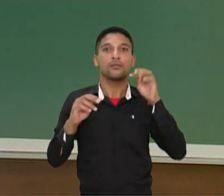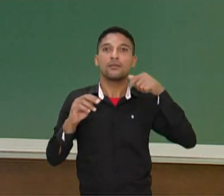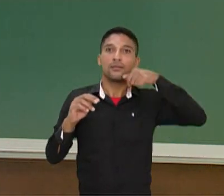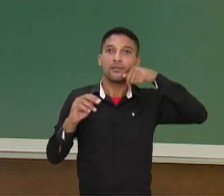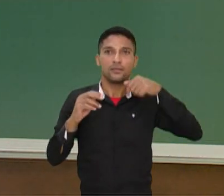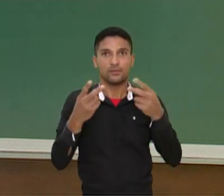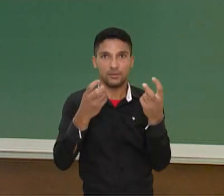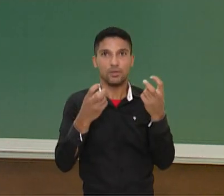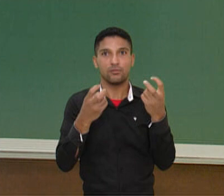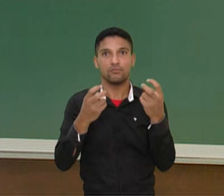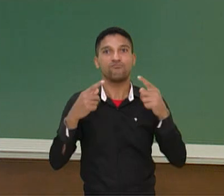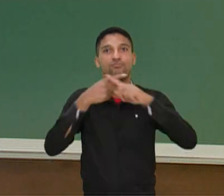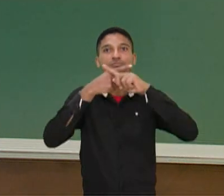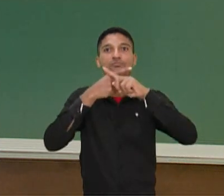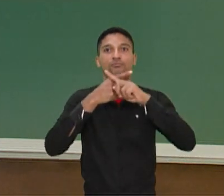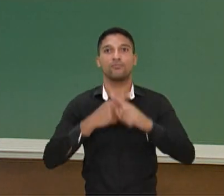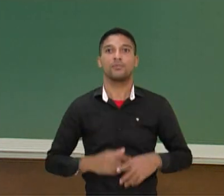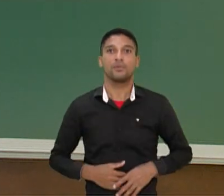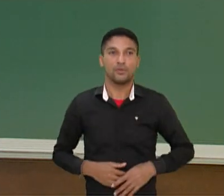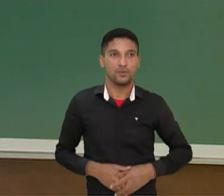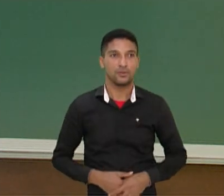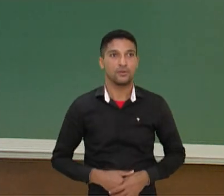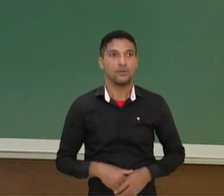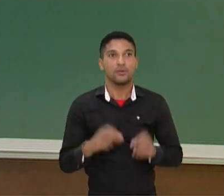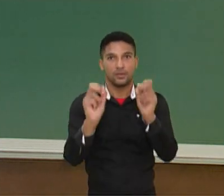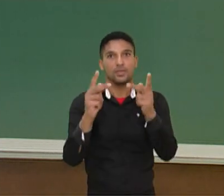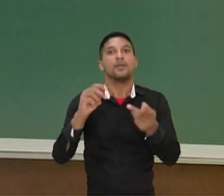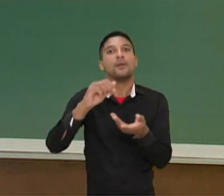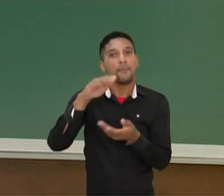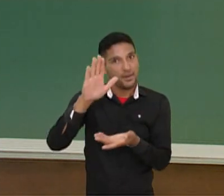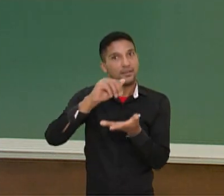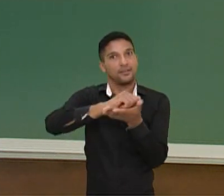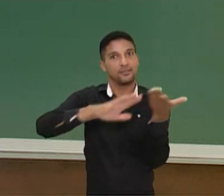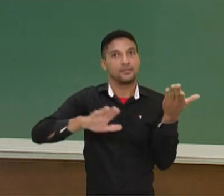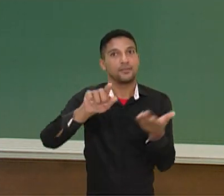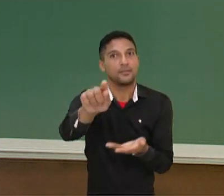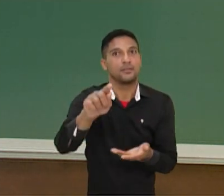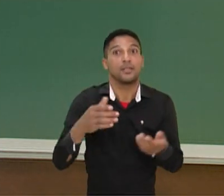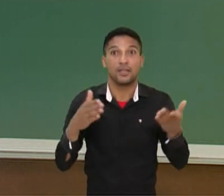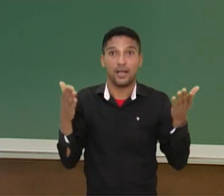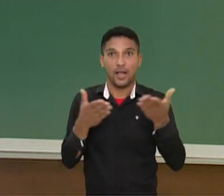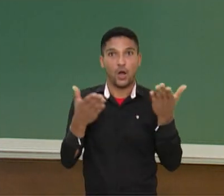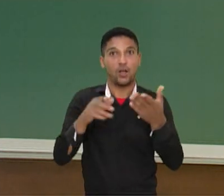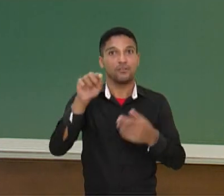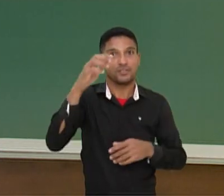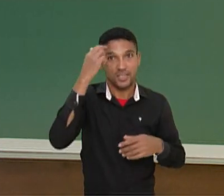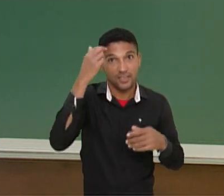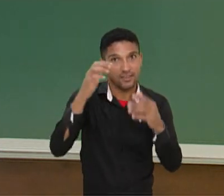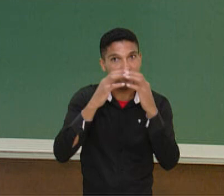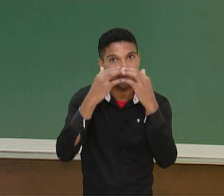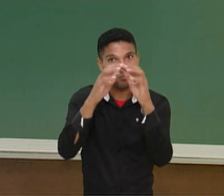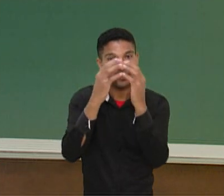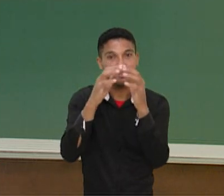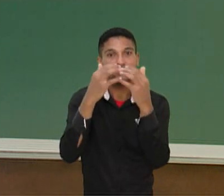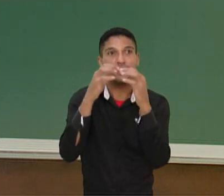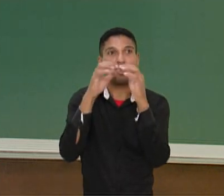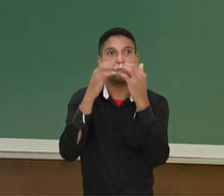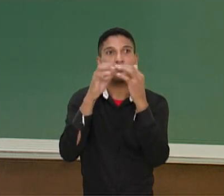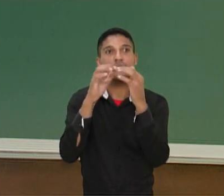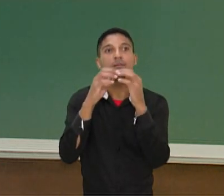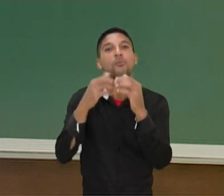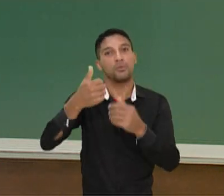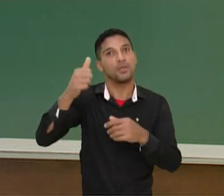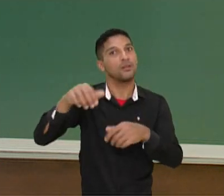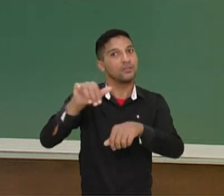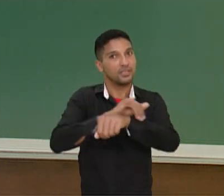ok? As diagonais. Muito bem, mais um exercício para você. E agora eu vou fazer você pensar antes de te mostrar um jeitinho,